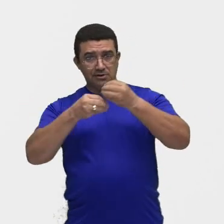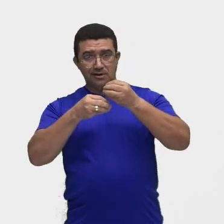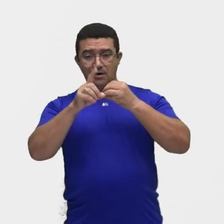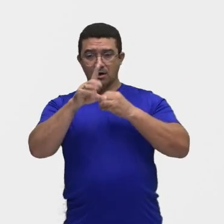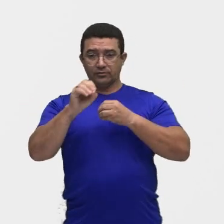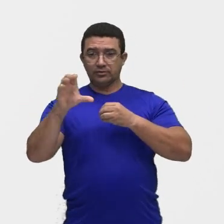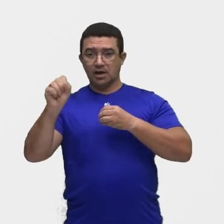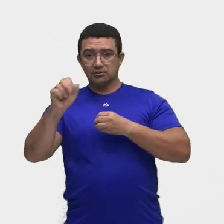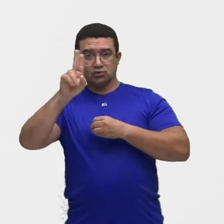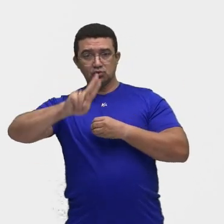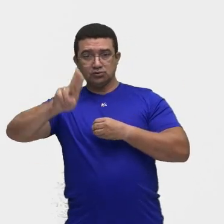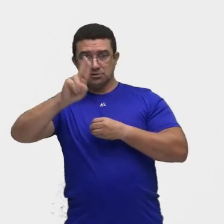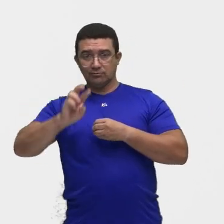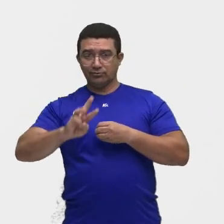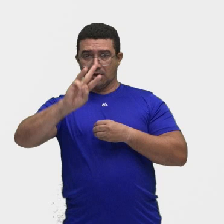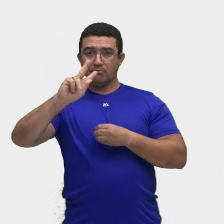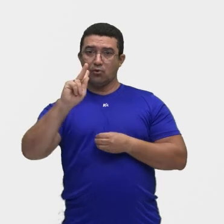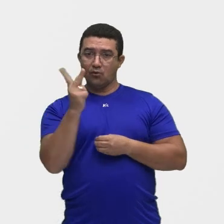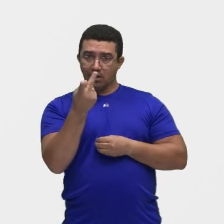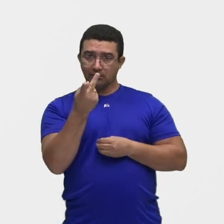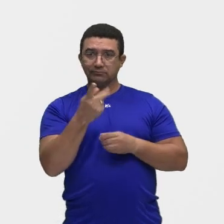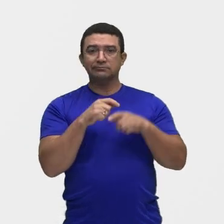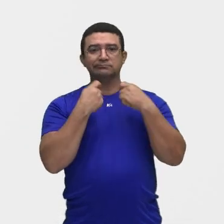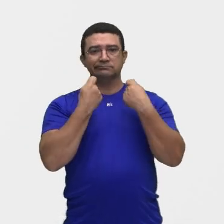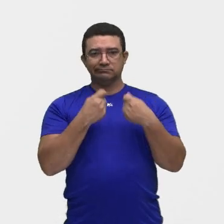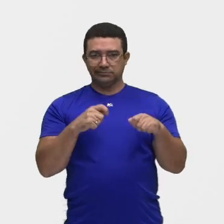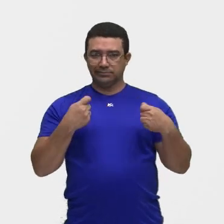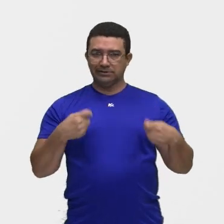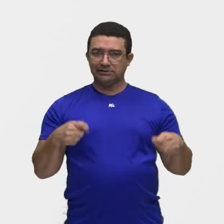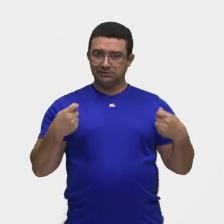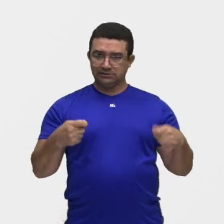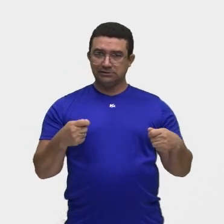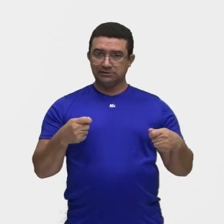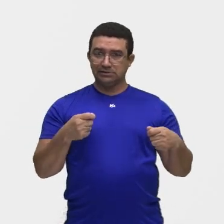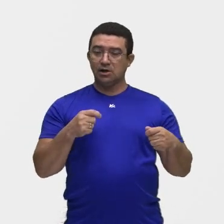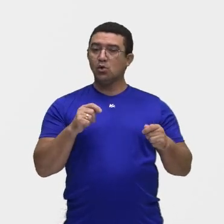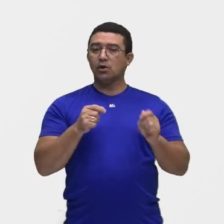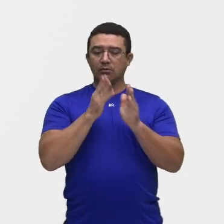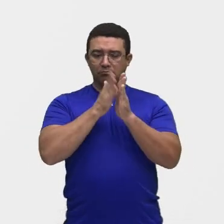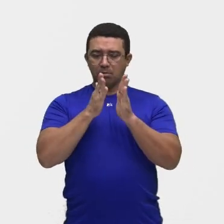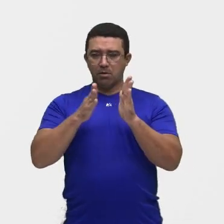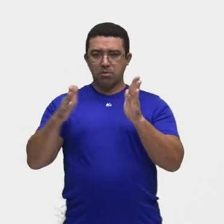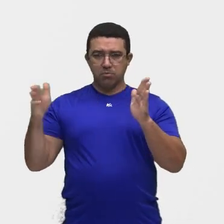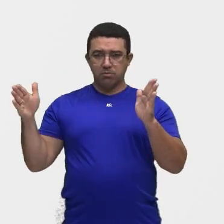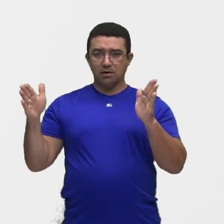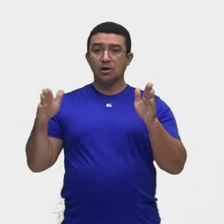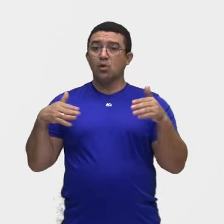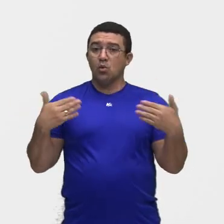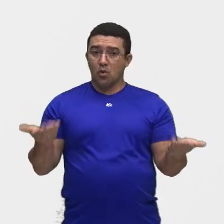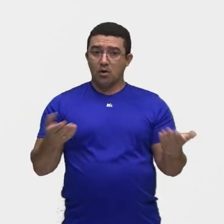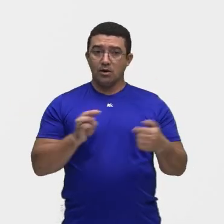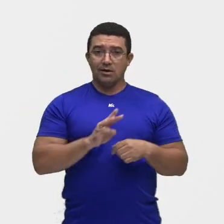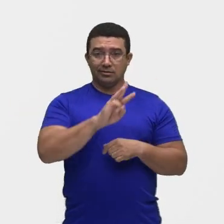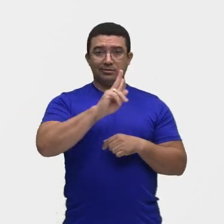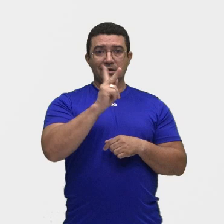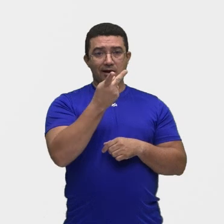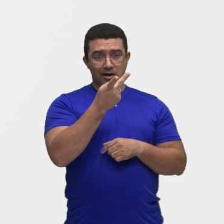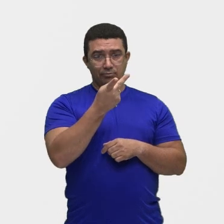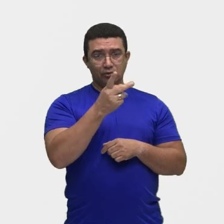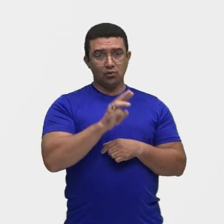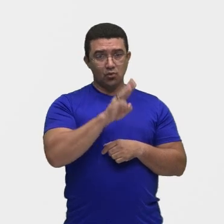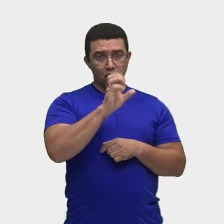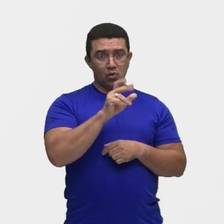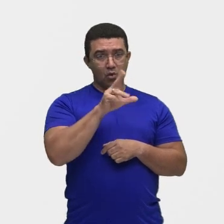e utilizando as WH words, precisamos dos seguintes elementos na ordem que segue. WH